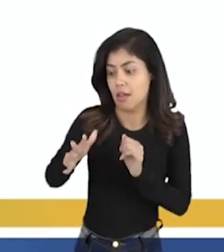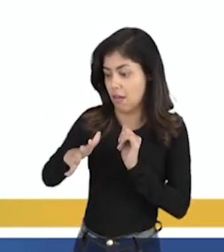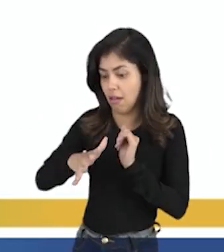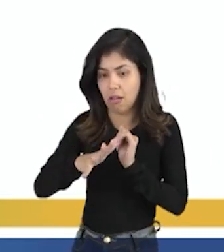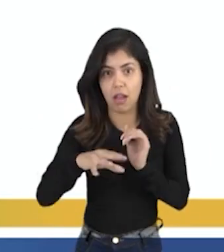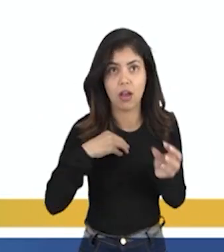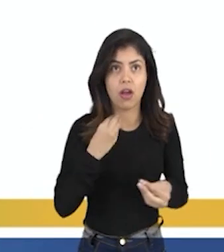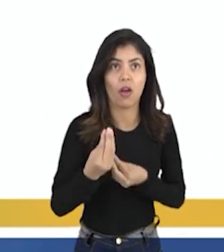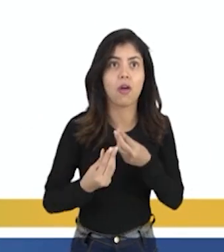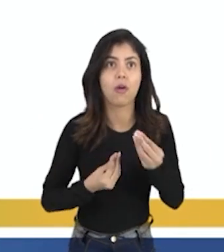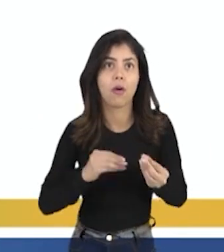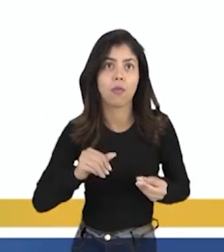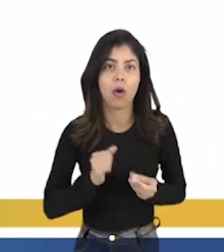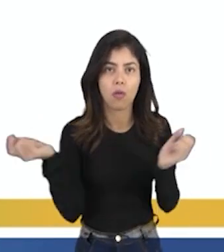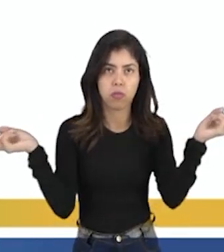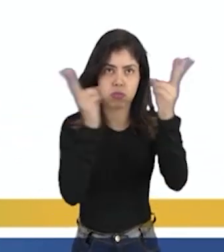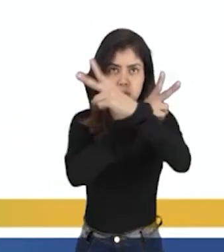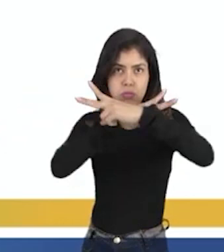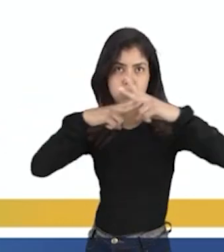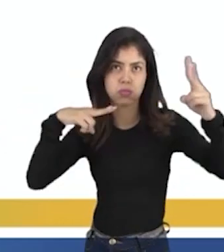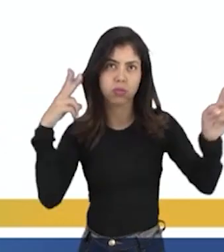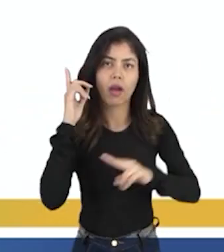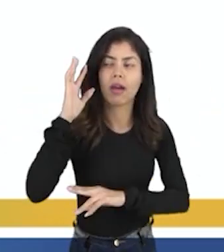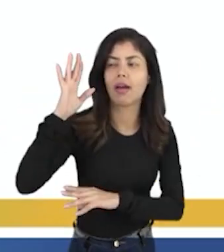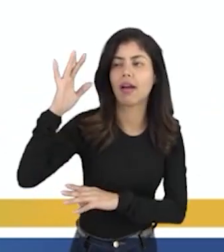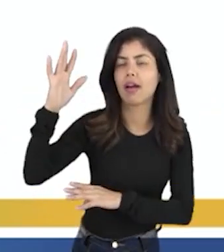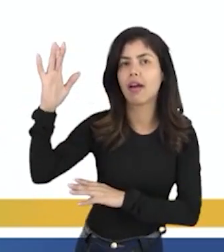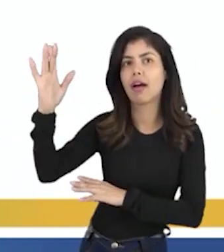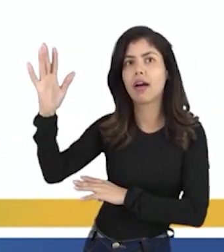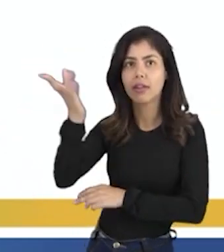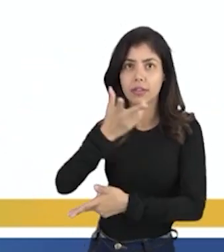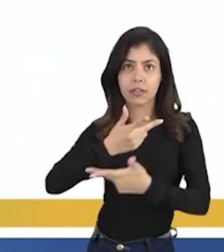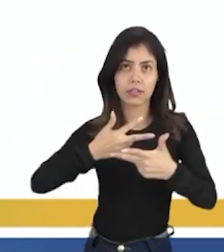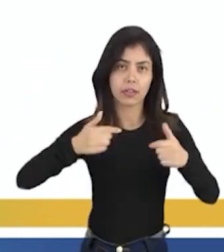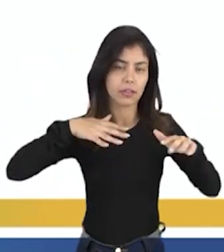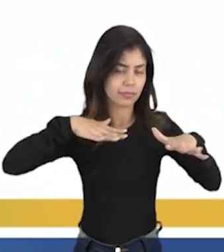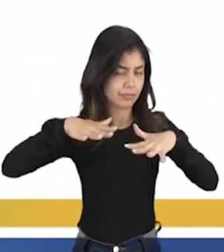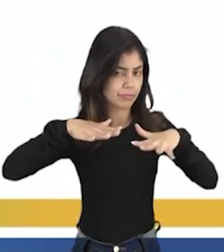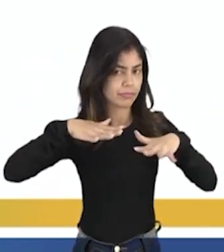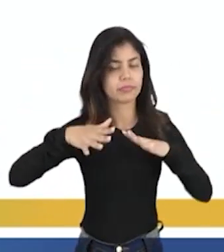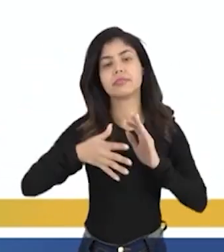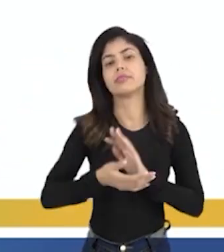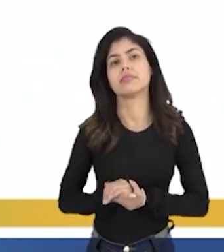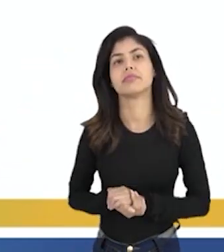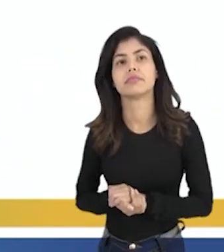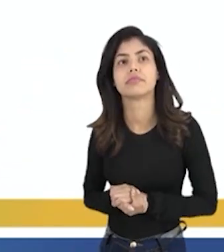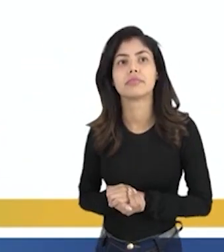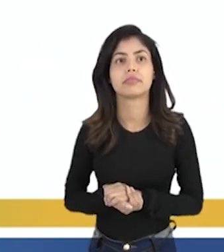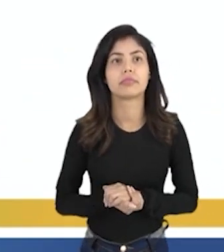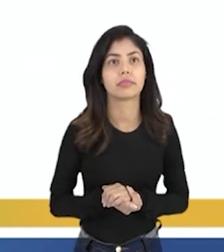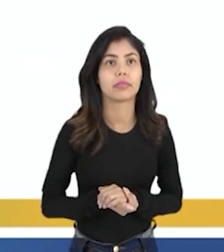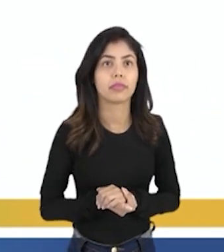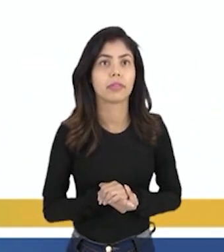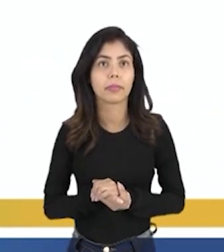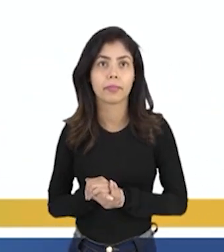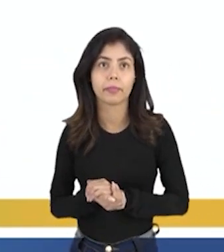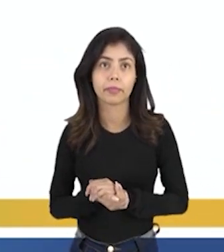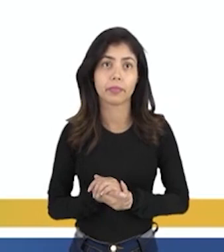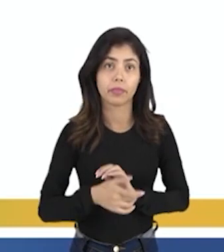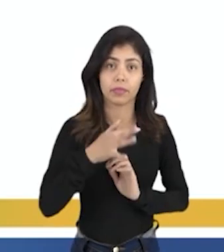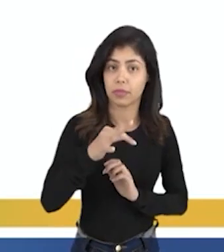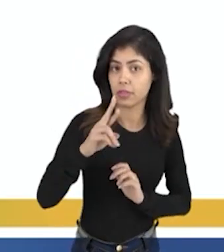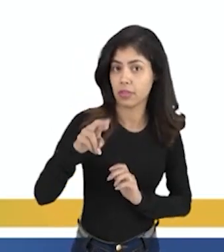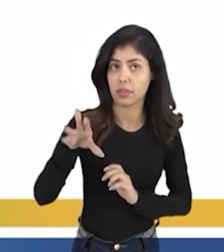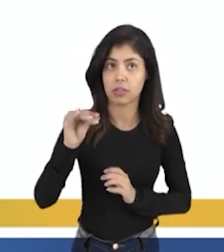tremer como ramo de vento, num delírio passivo de coisa movida. Aí nós temos aí Pessoa, F,